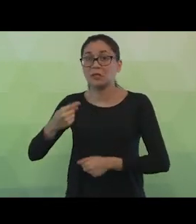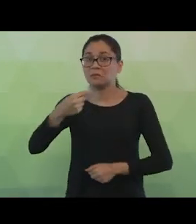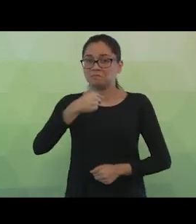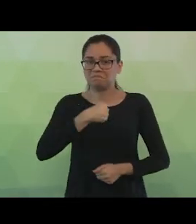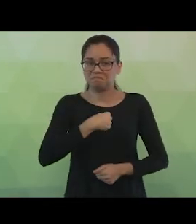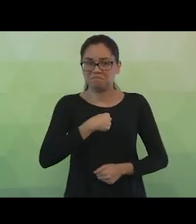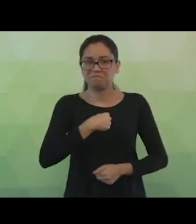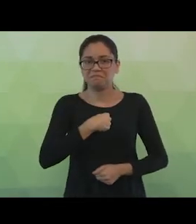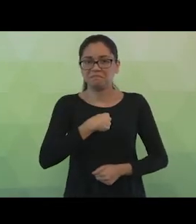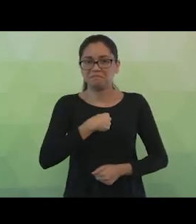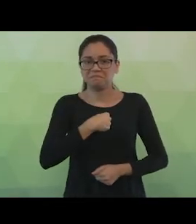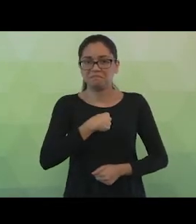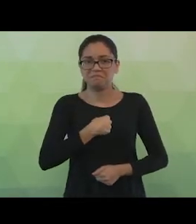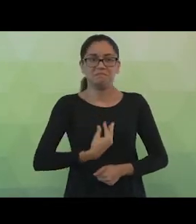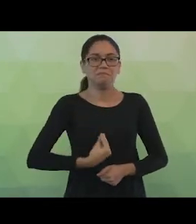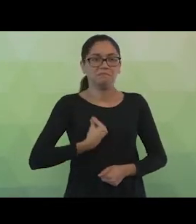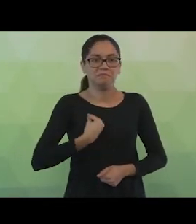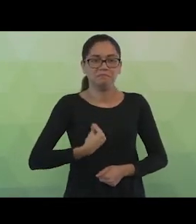mundo.